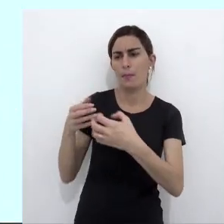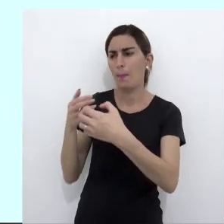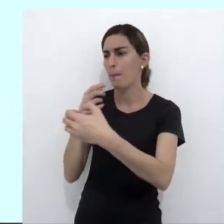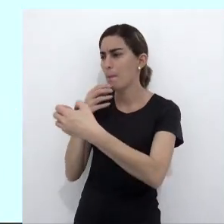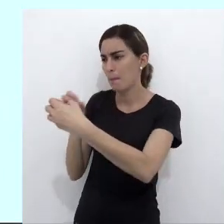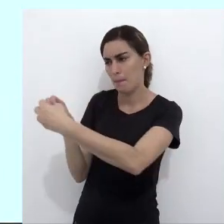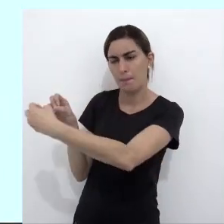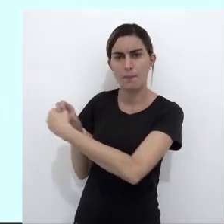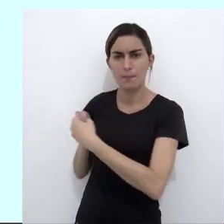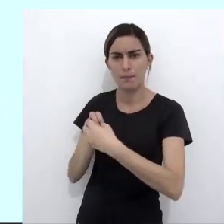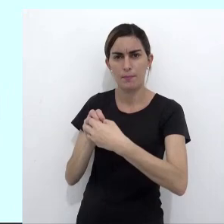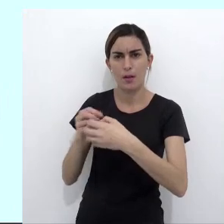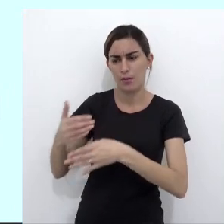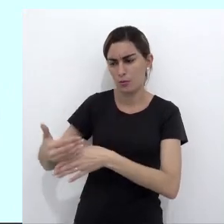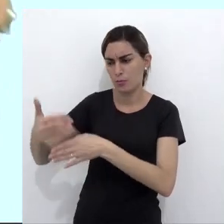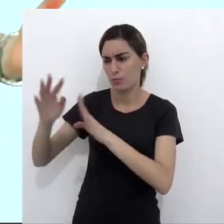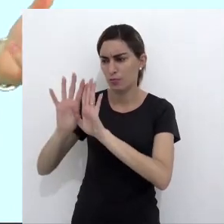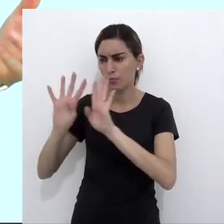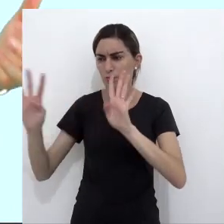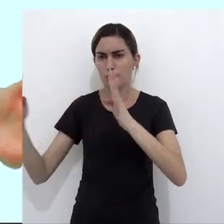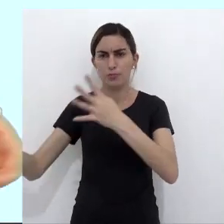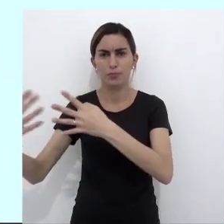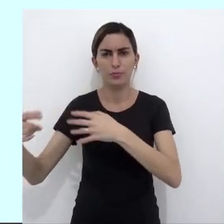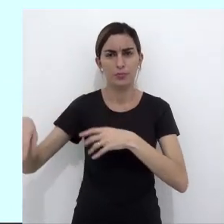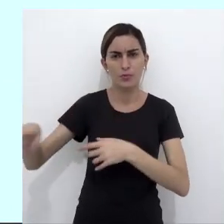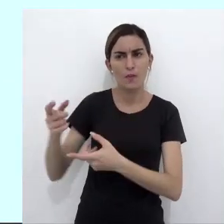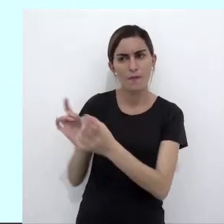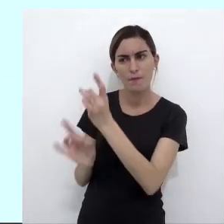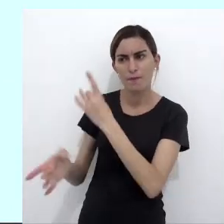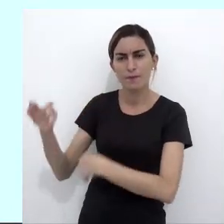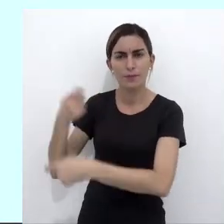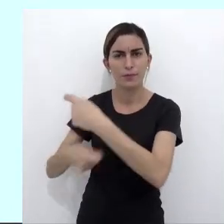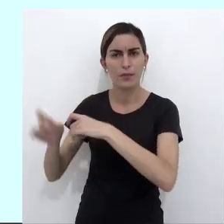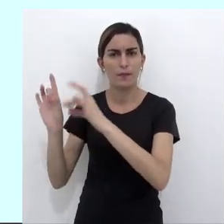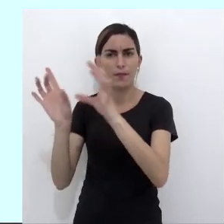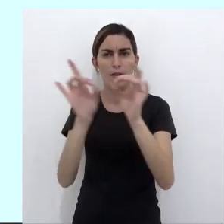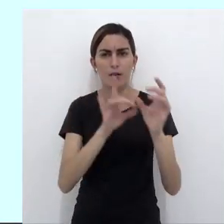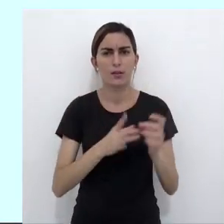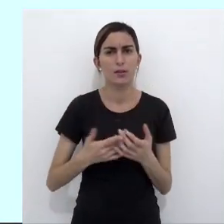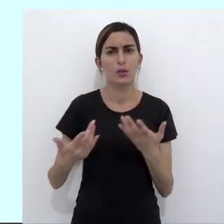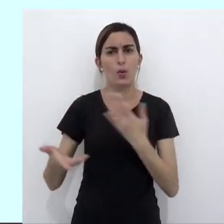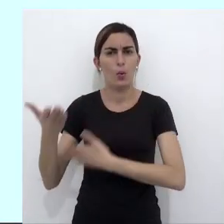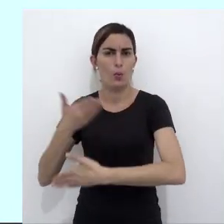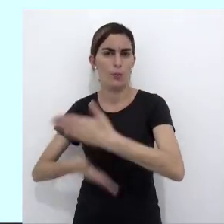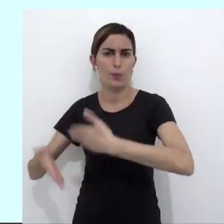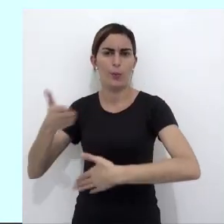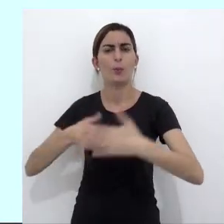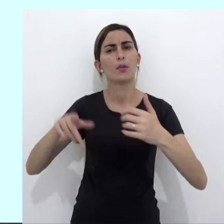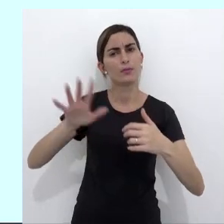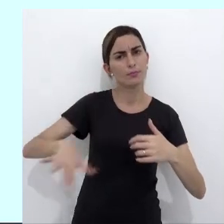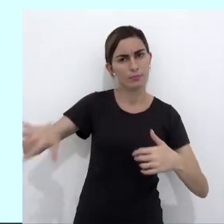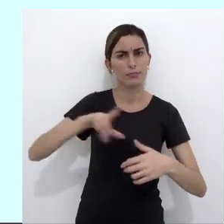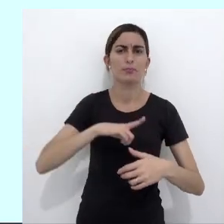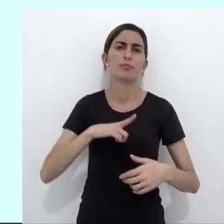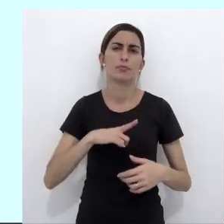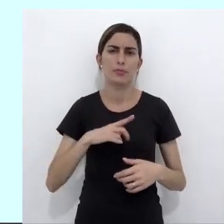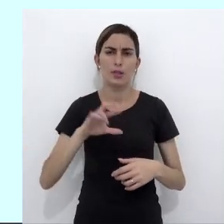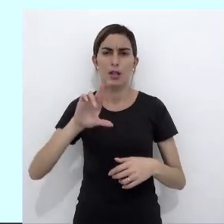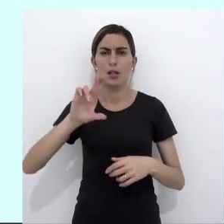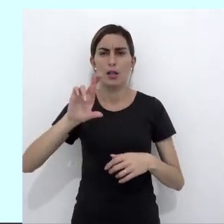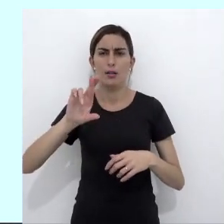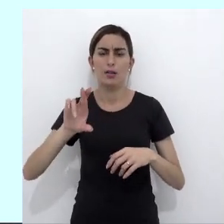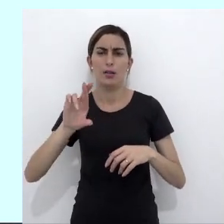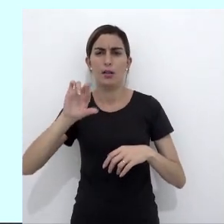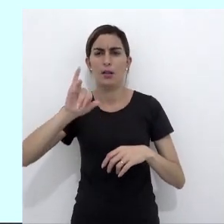Né? A exportação, ali, o grande comércio que existia ali onde hoje é o Rio Grande do Sul, na